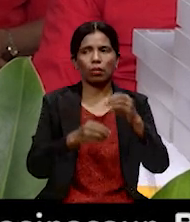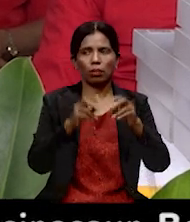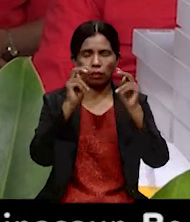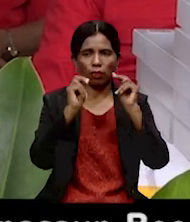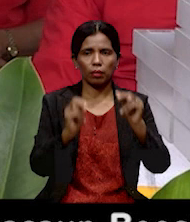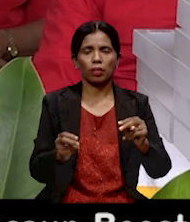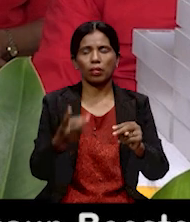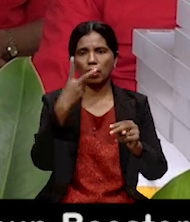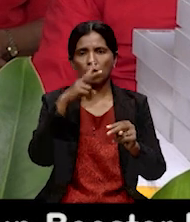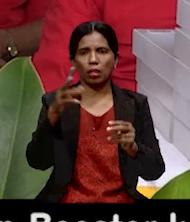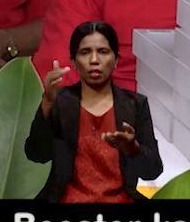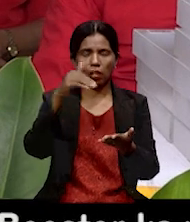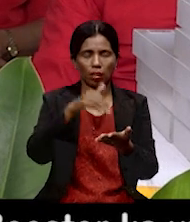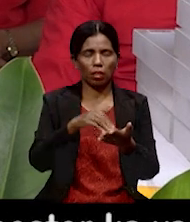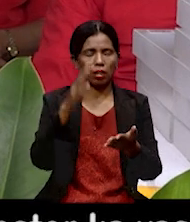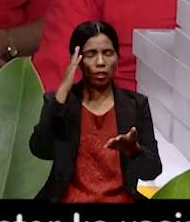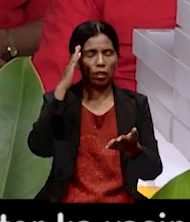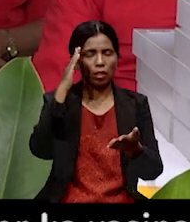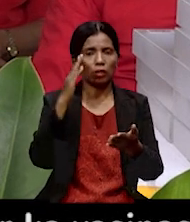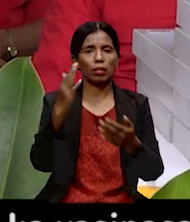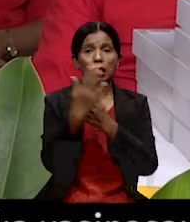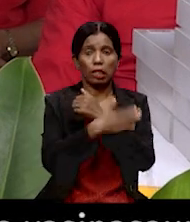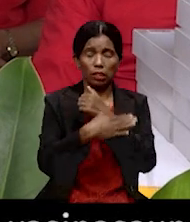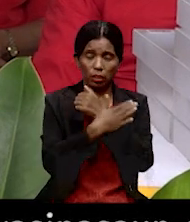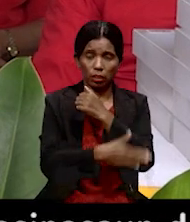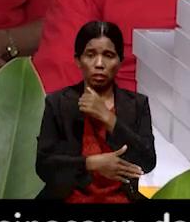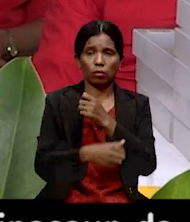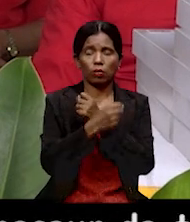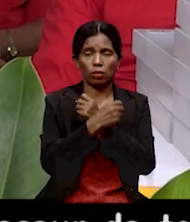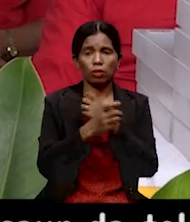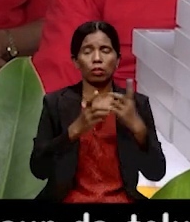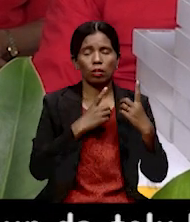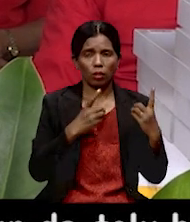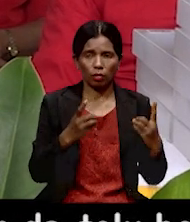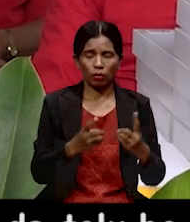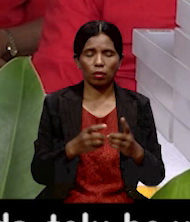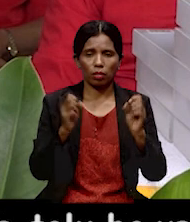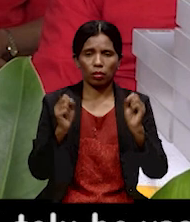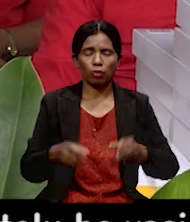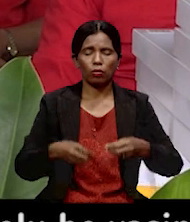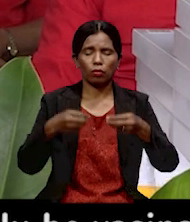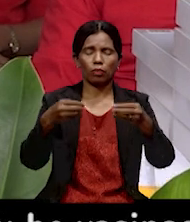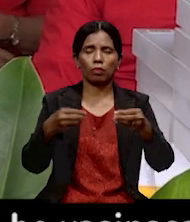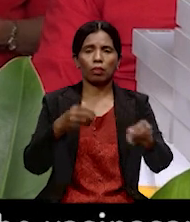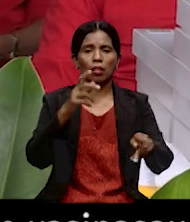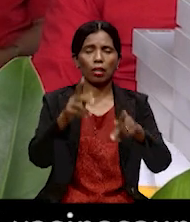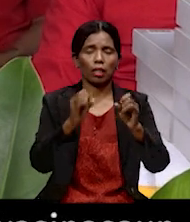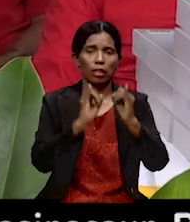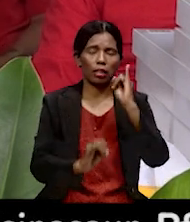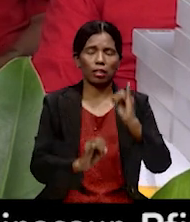reafirma sentido pátria dobem minha onde reforça identidade ba interia